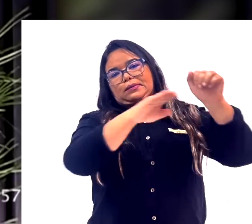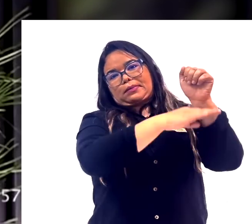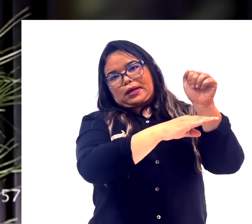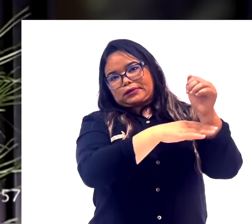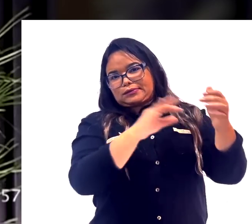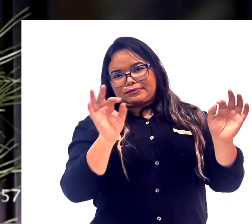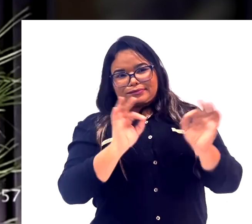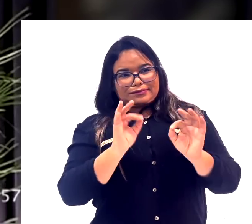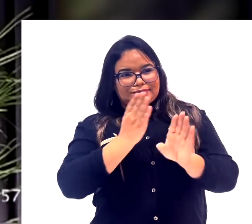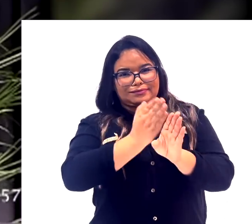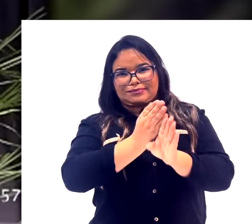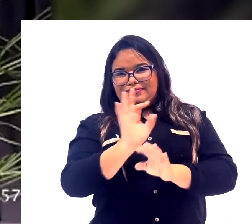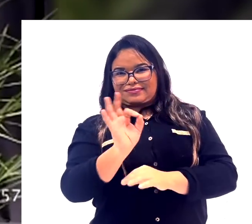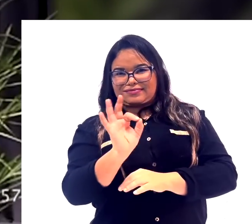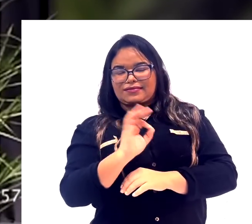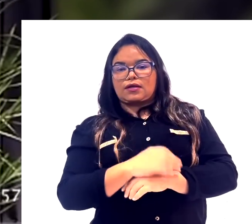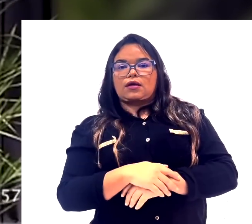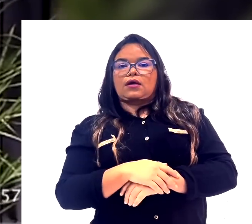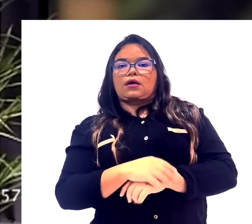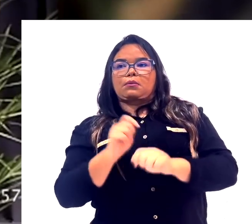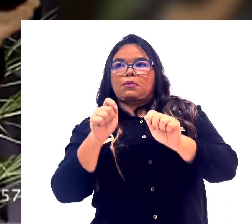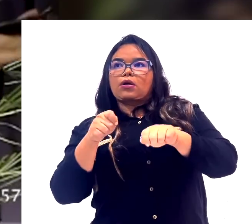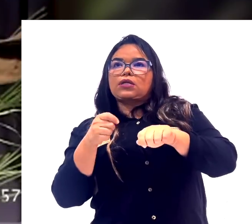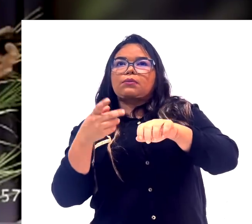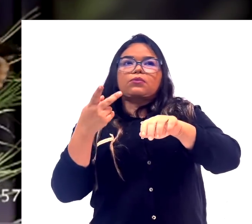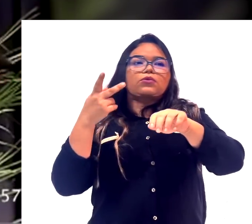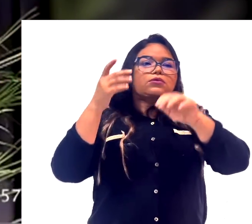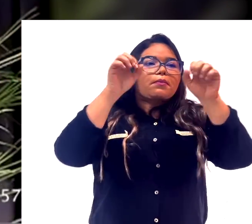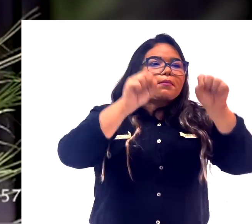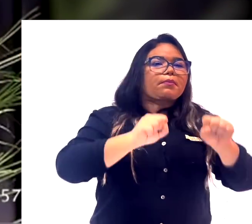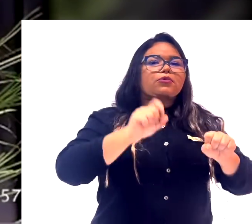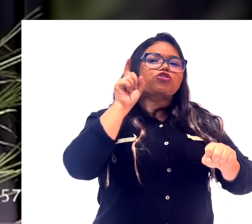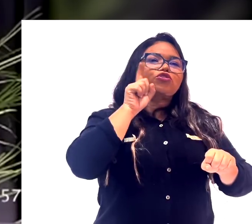Podemos procurá-lo nos Estados Unidos da América, por exemplo?